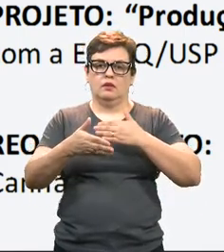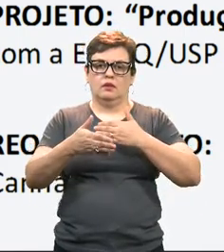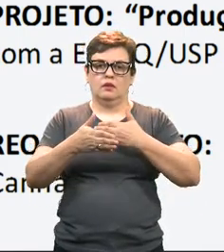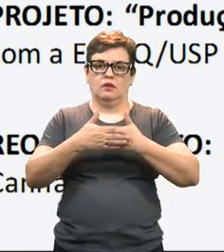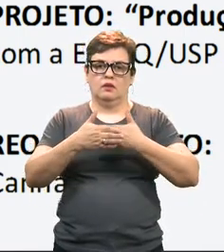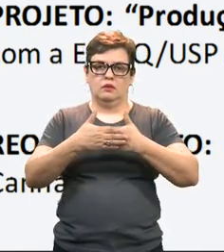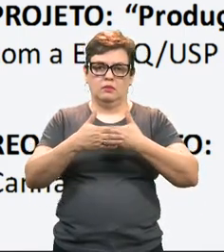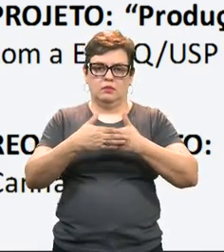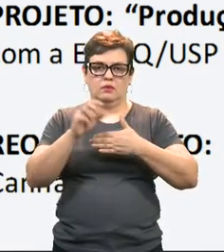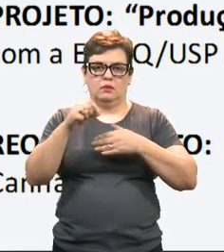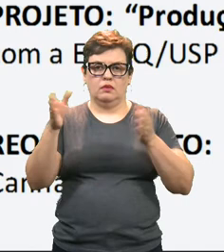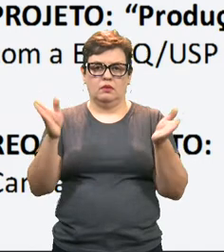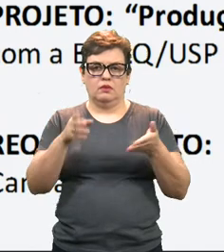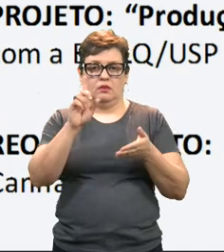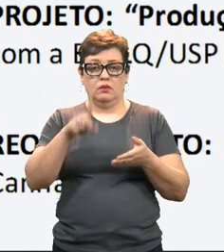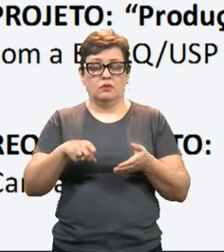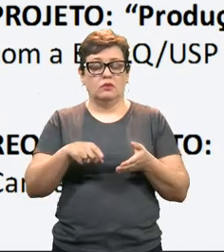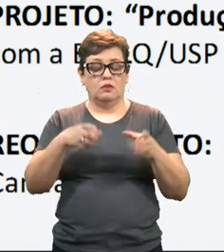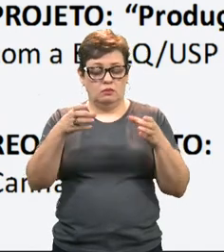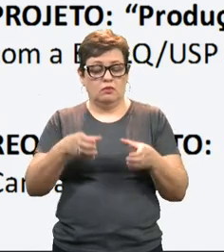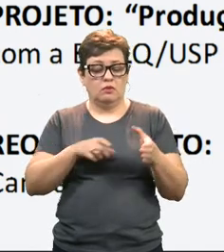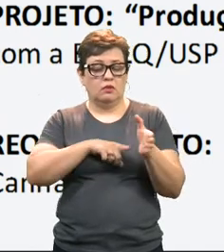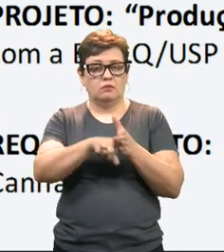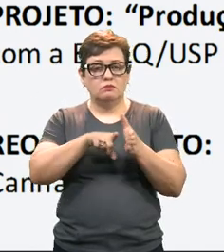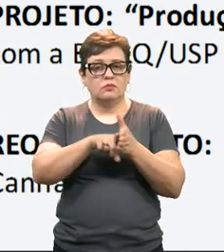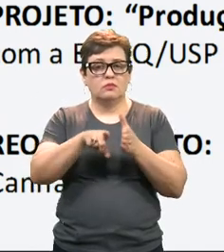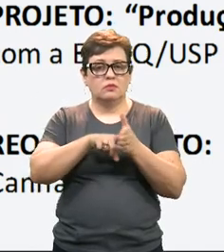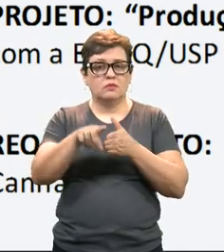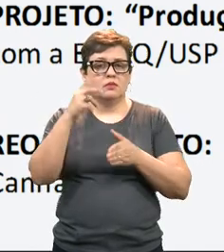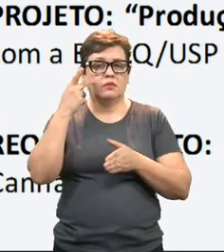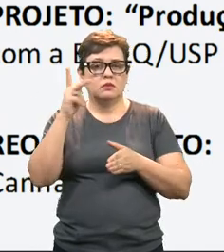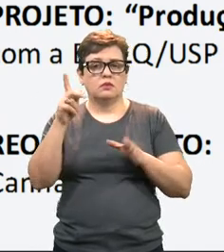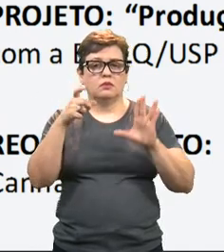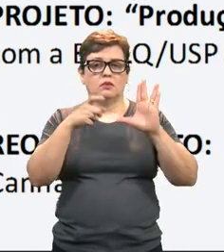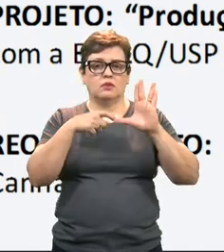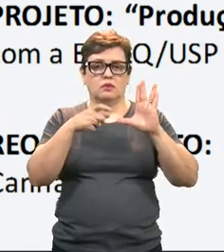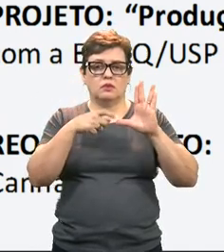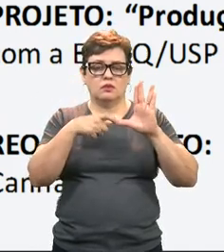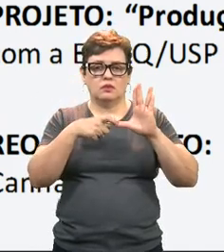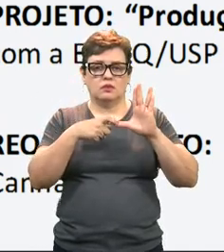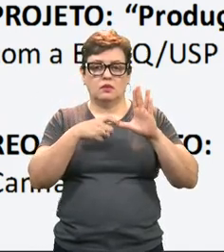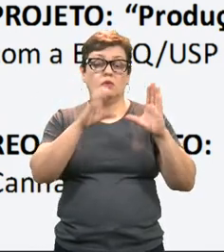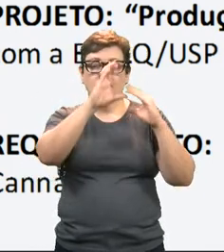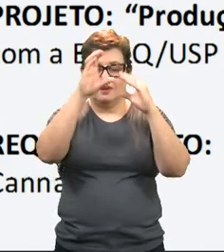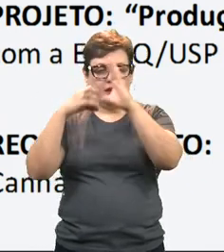de Ribeirão Preto, que hoje é um centro de pesquisa voltado aos canabinoides.